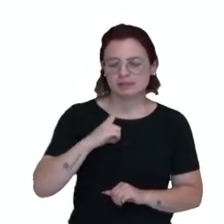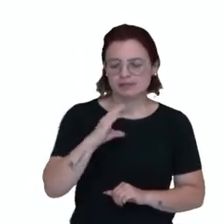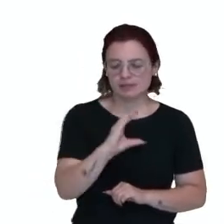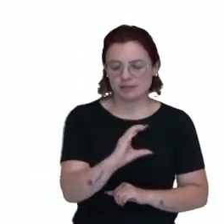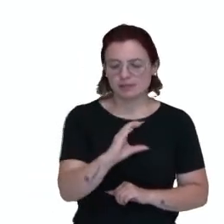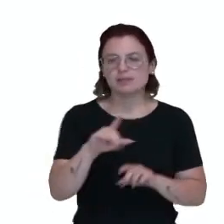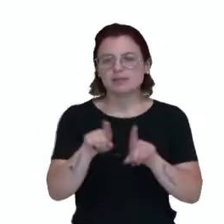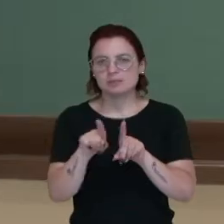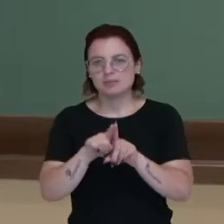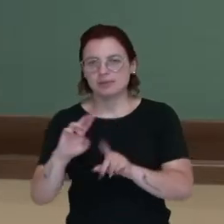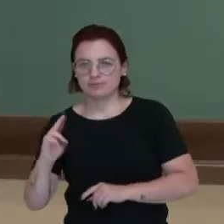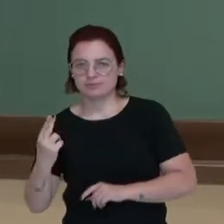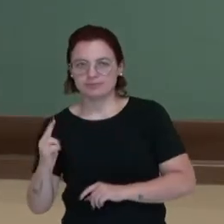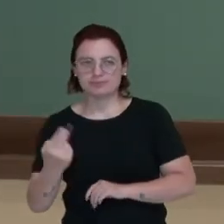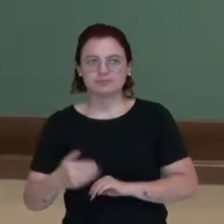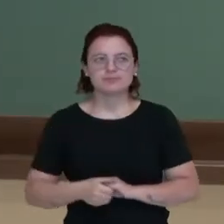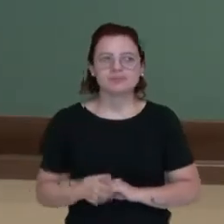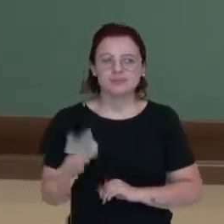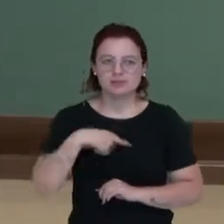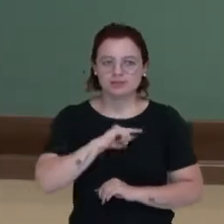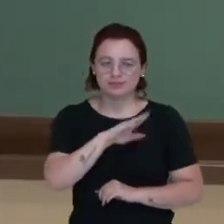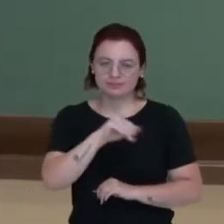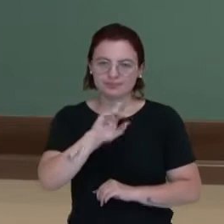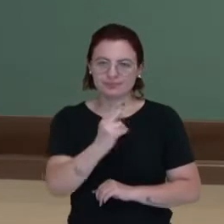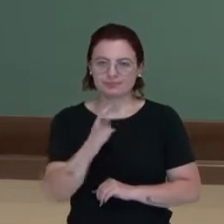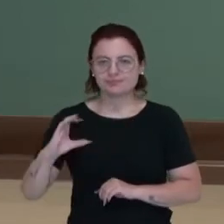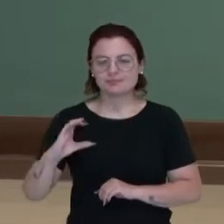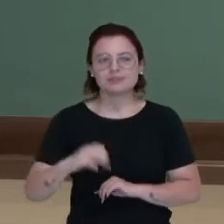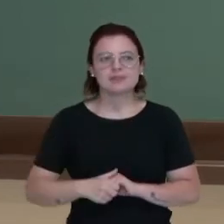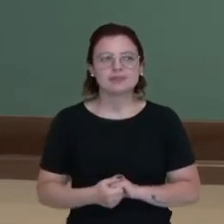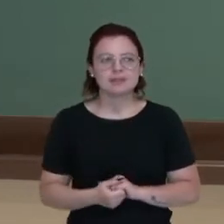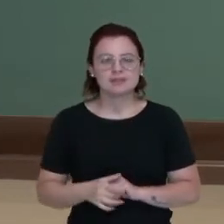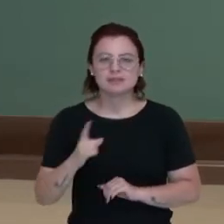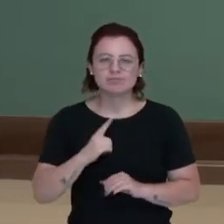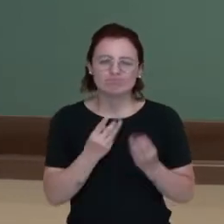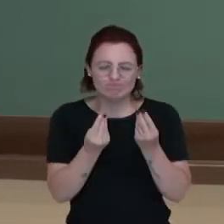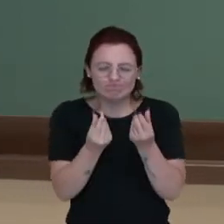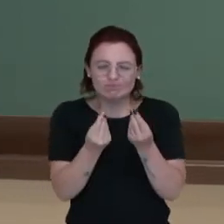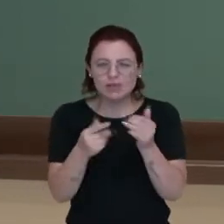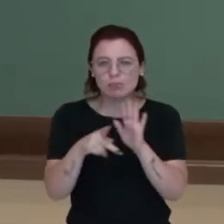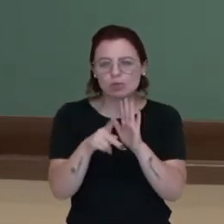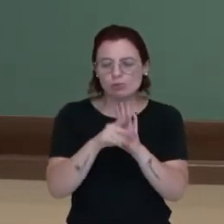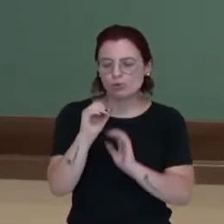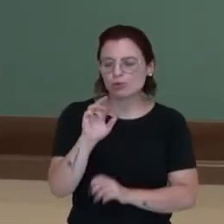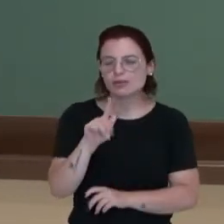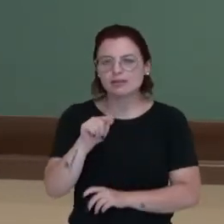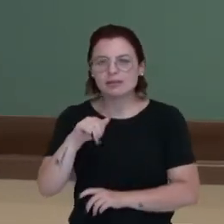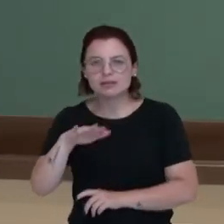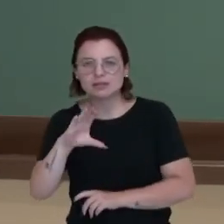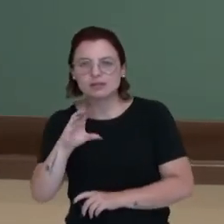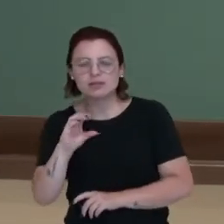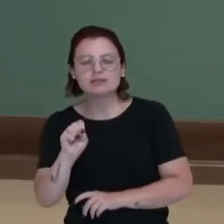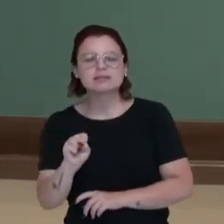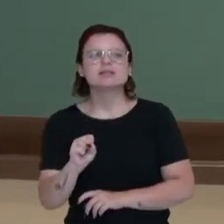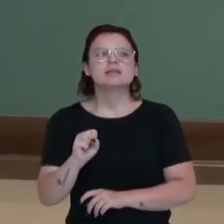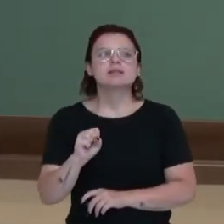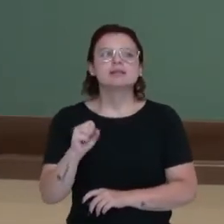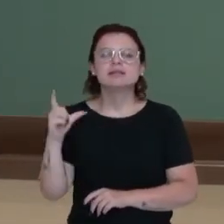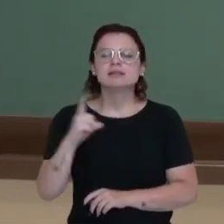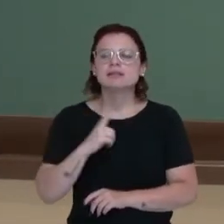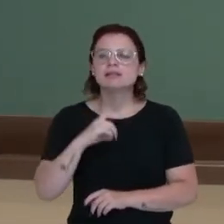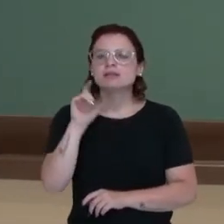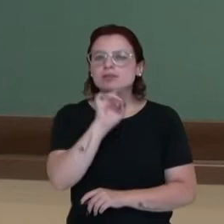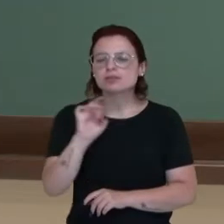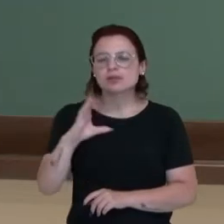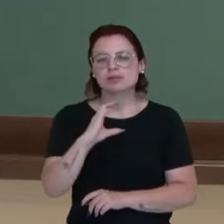e hidrogênios, os hidrocarbonetos. São substâncias orgânicas compostas de apenas